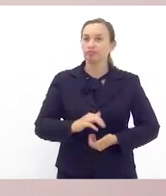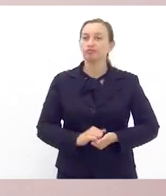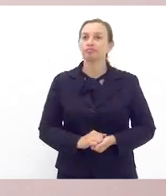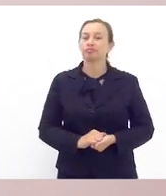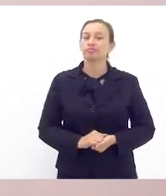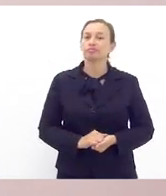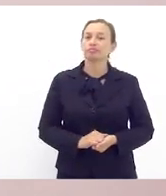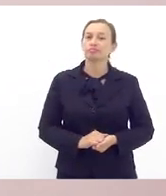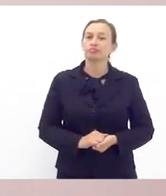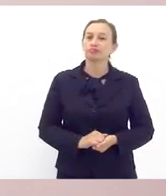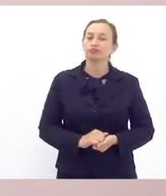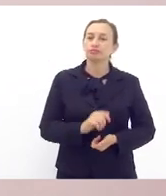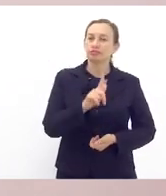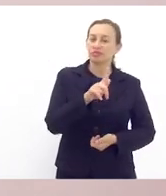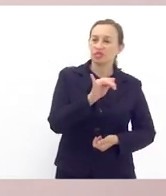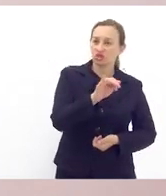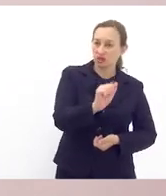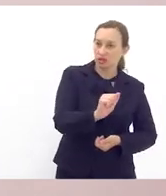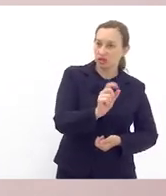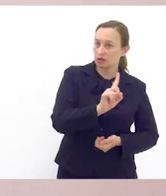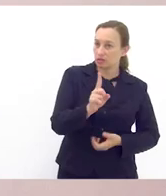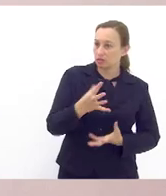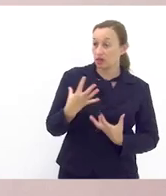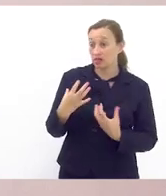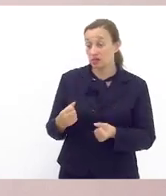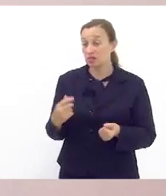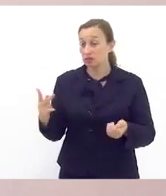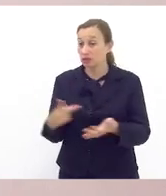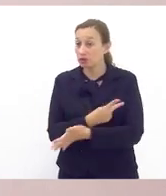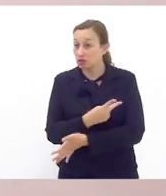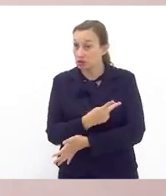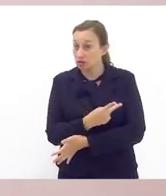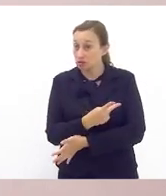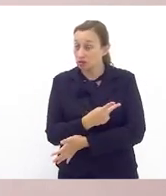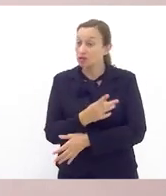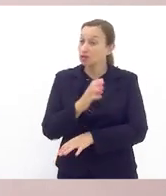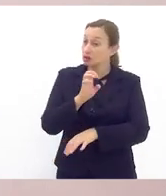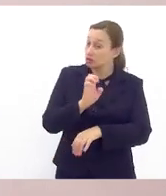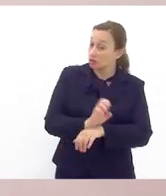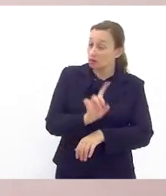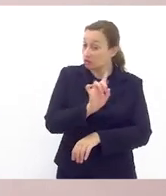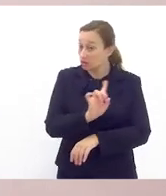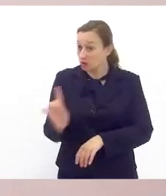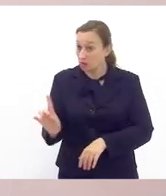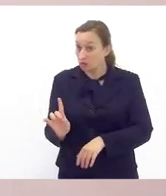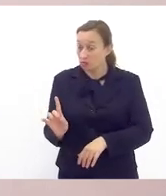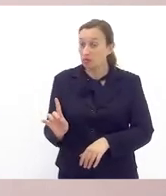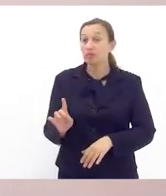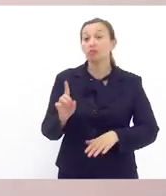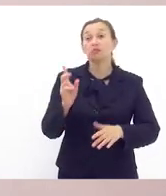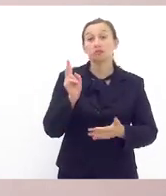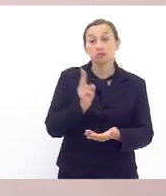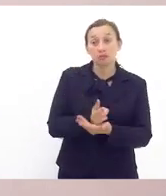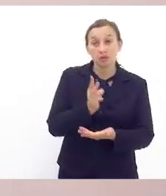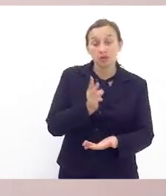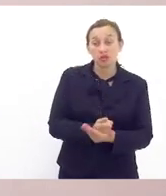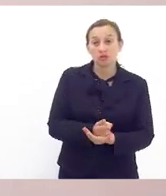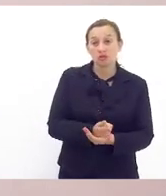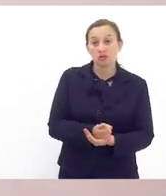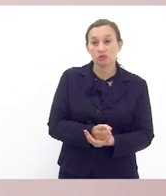que a agência não tá omissa ao que tá acontecendo agência Estadual não tá ao nisso apesar de ser